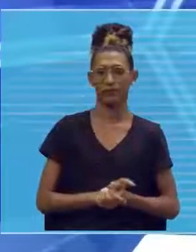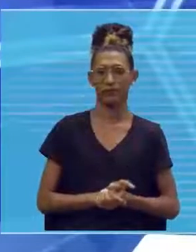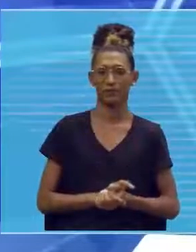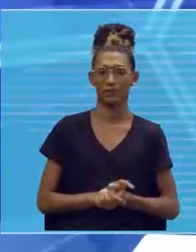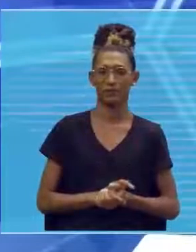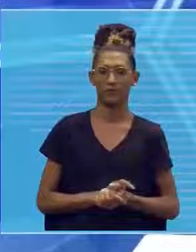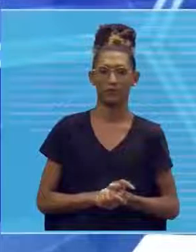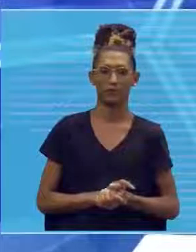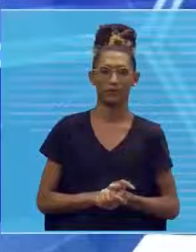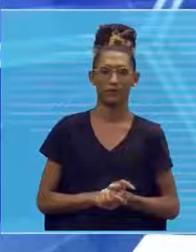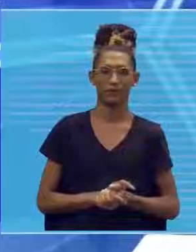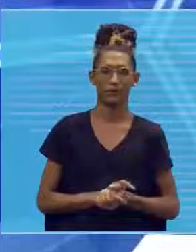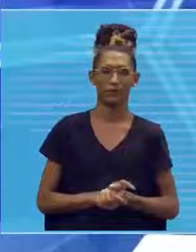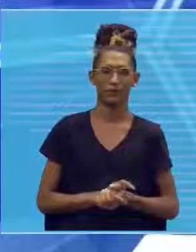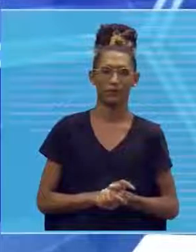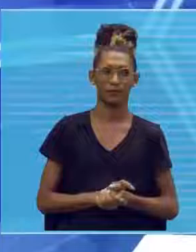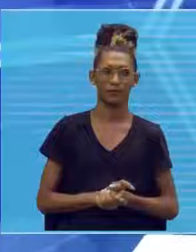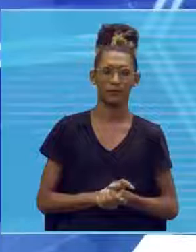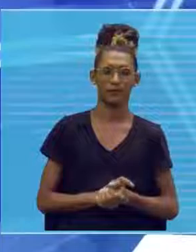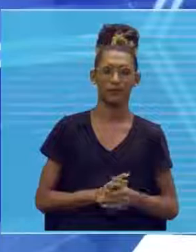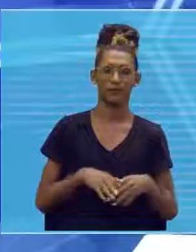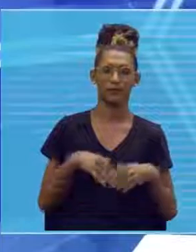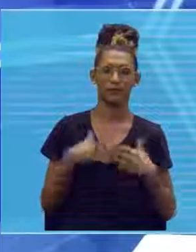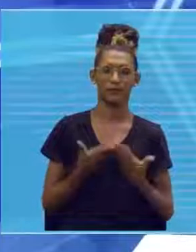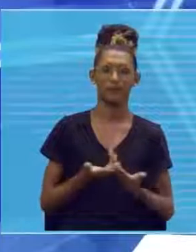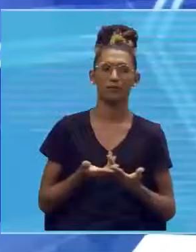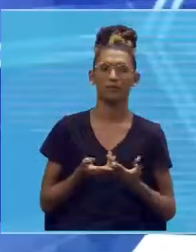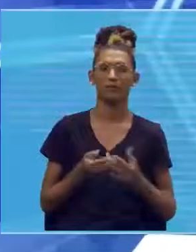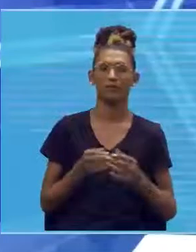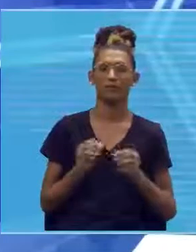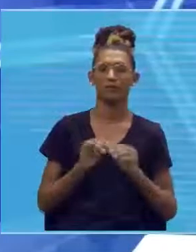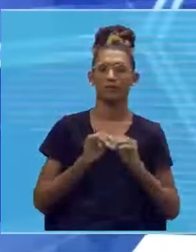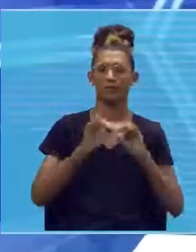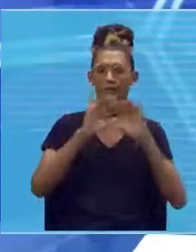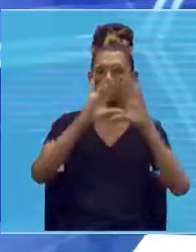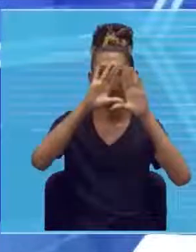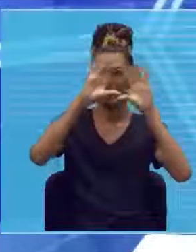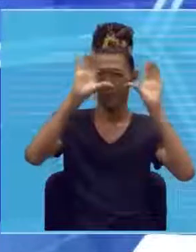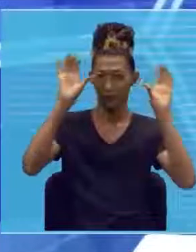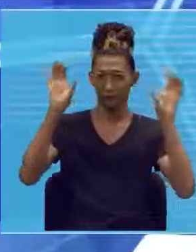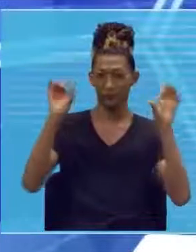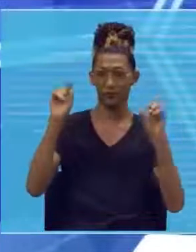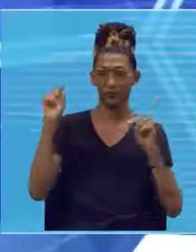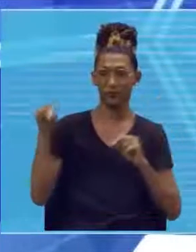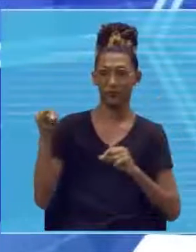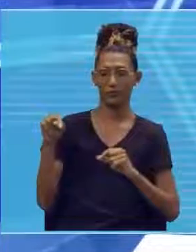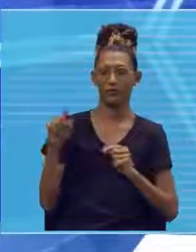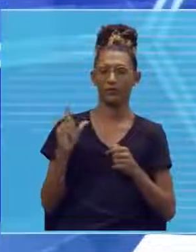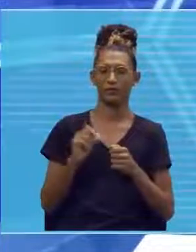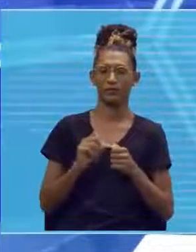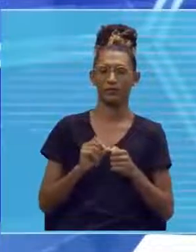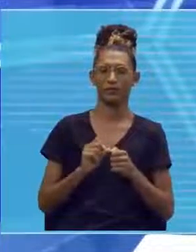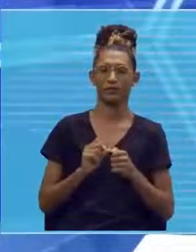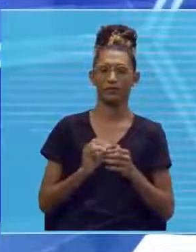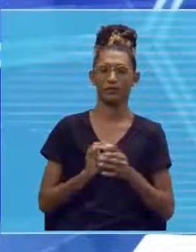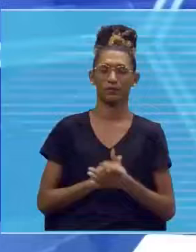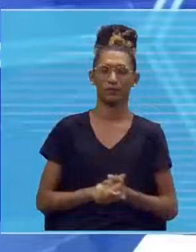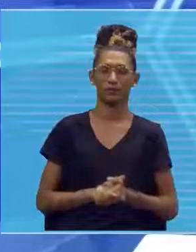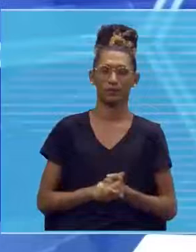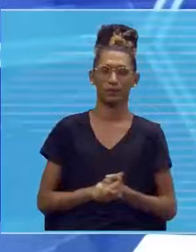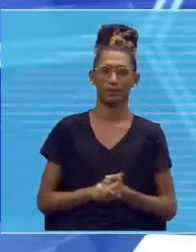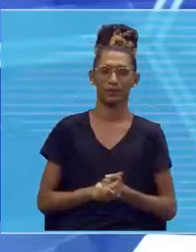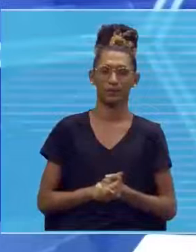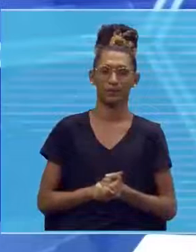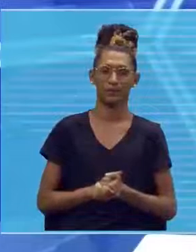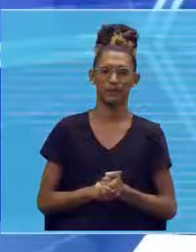é só um momentinho pronto estando nos céus o criador do universo fez a cerimônia no e agir